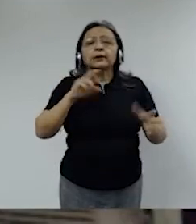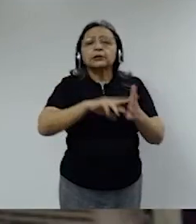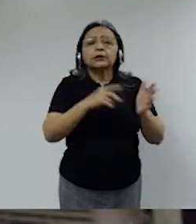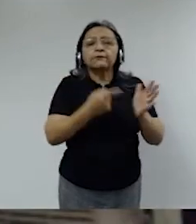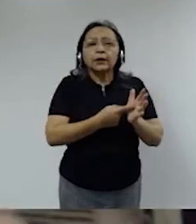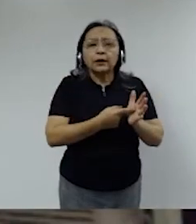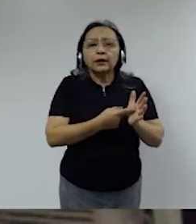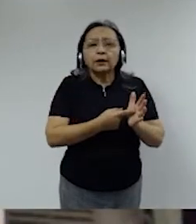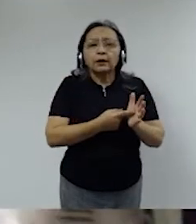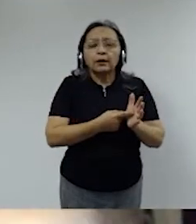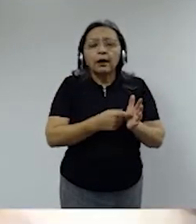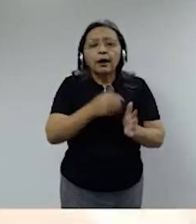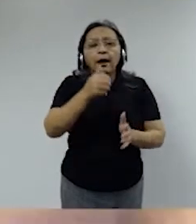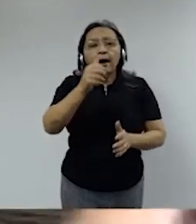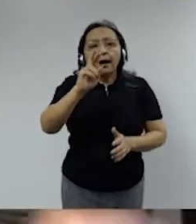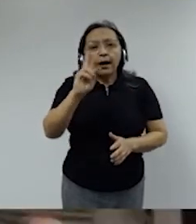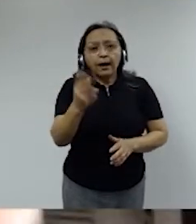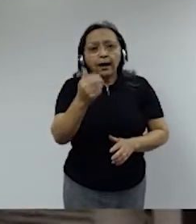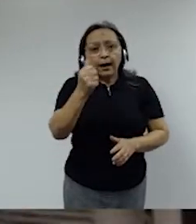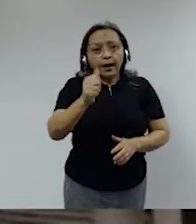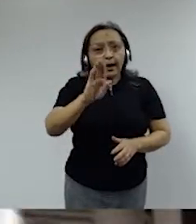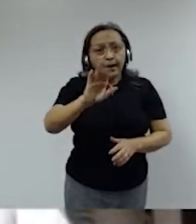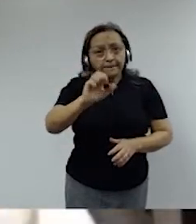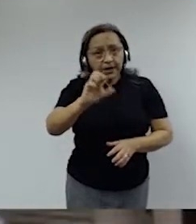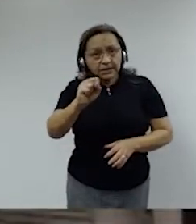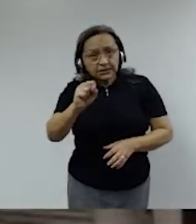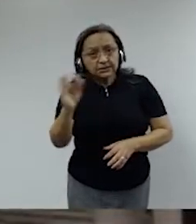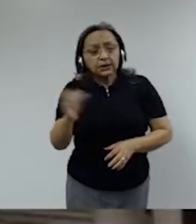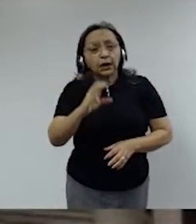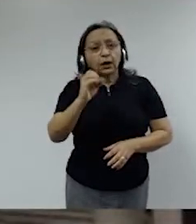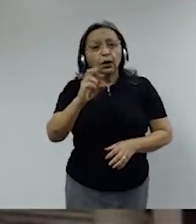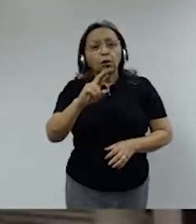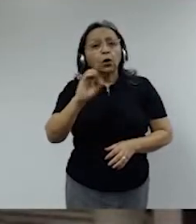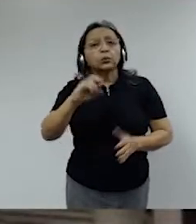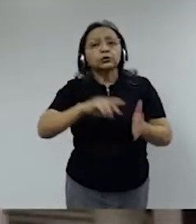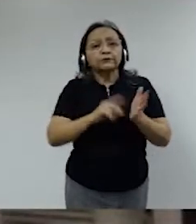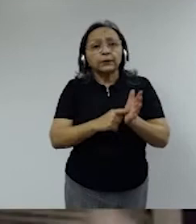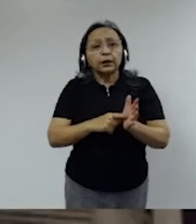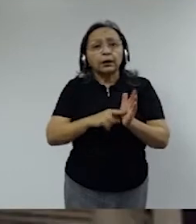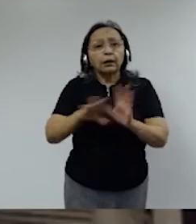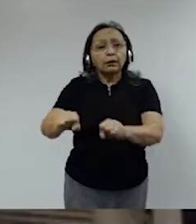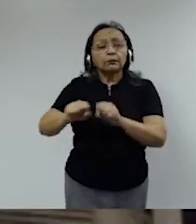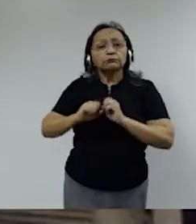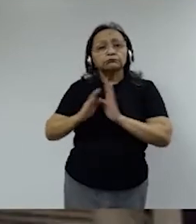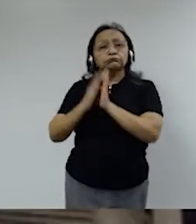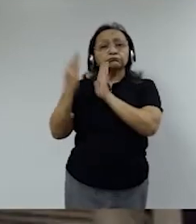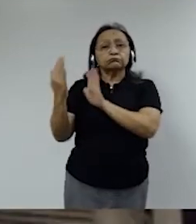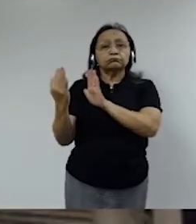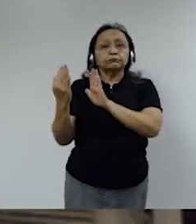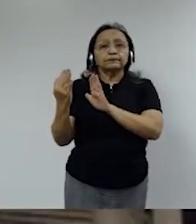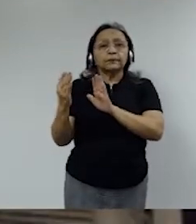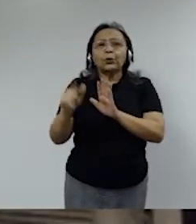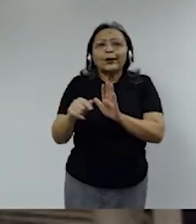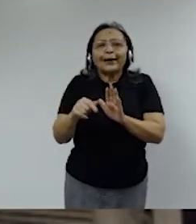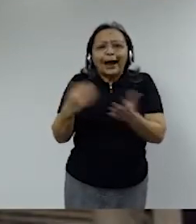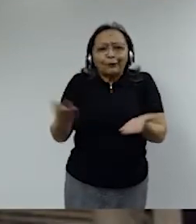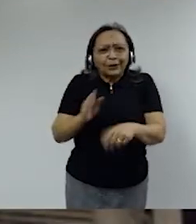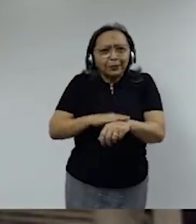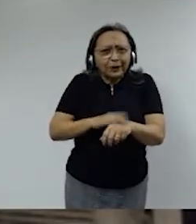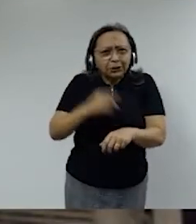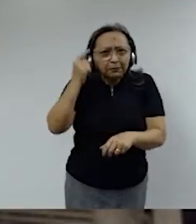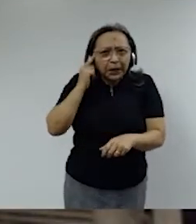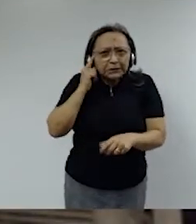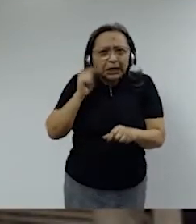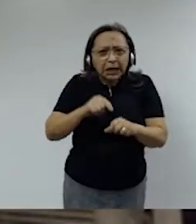Tome o corpo e apresente à primeira autoridade judicial. Então, nós não estamos falando de nenhuma novidade. O que nós estamos falando, e